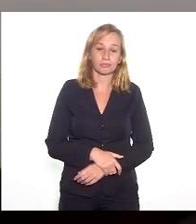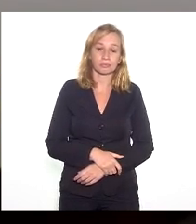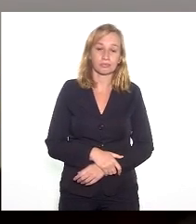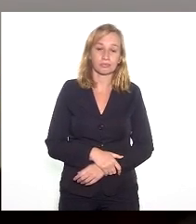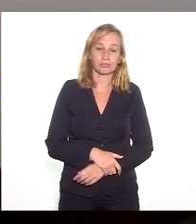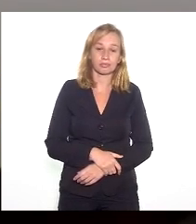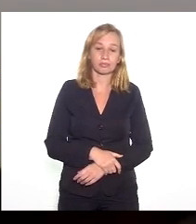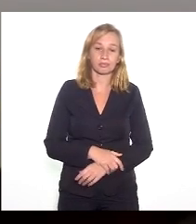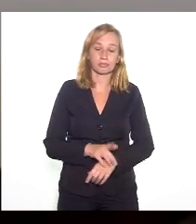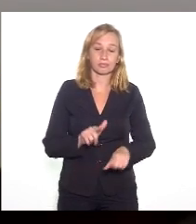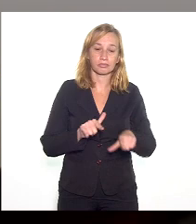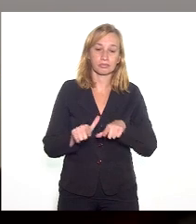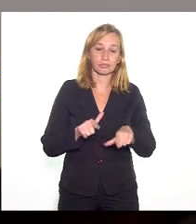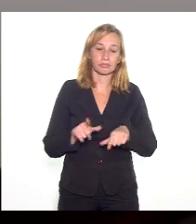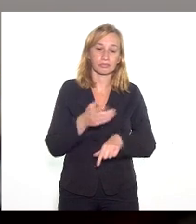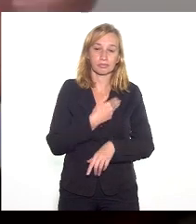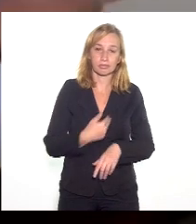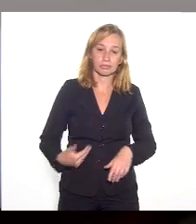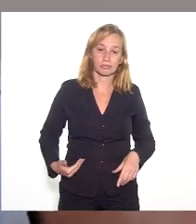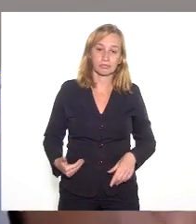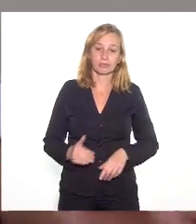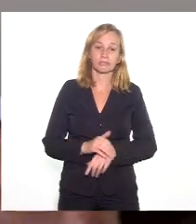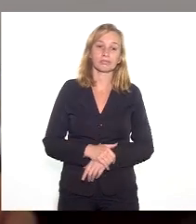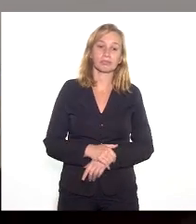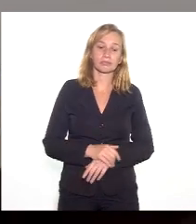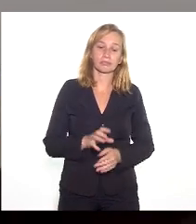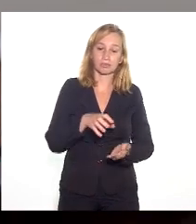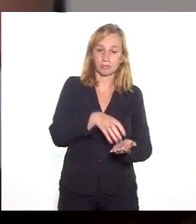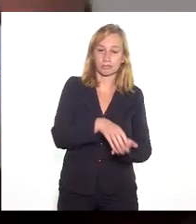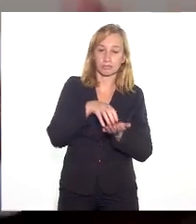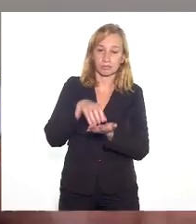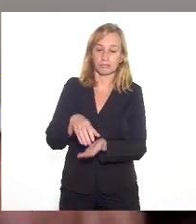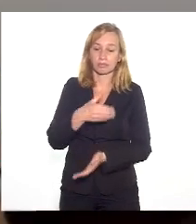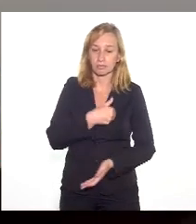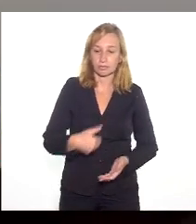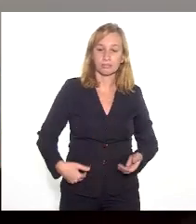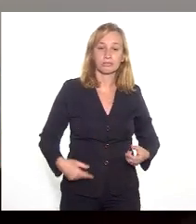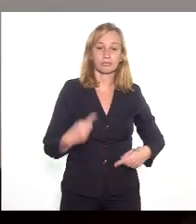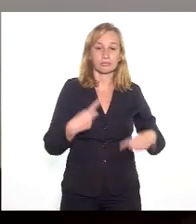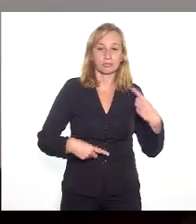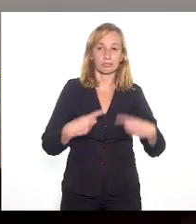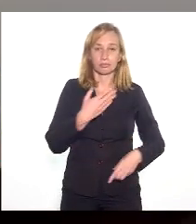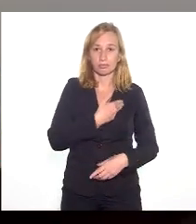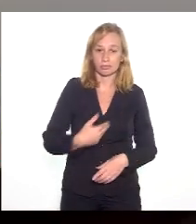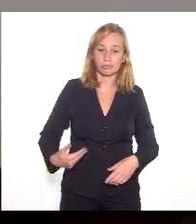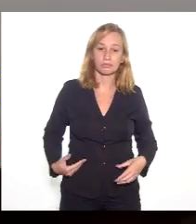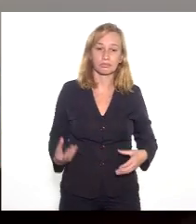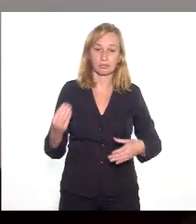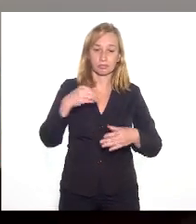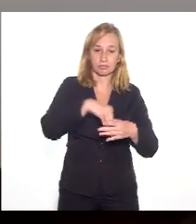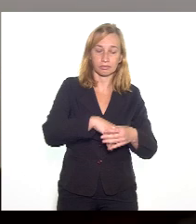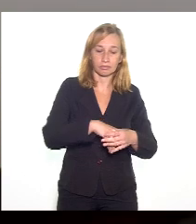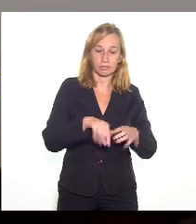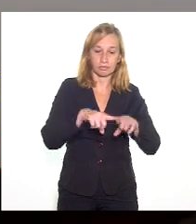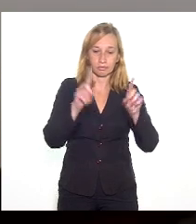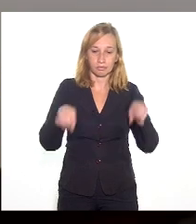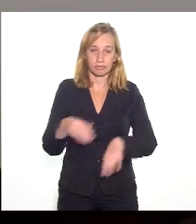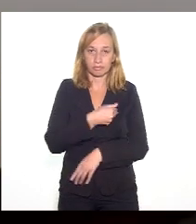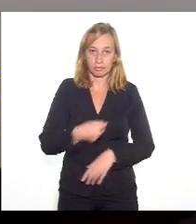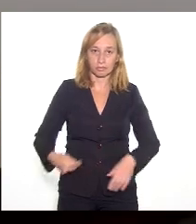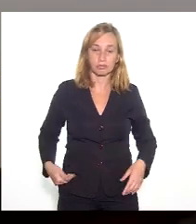de serviços públicos, através dos órgãos públicos, por meio de políticas públicas implementadas por servidores e